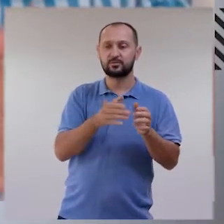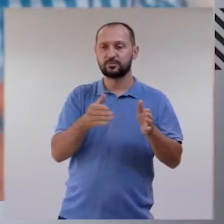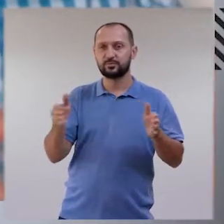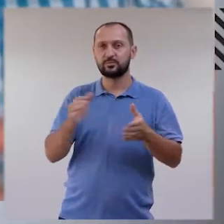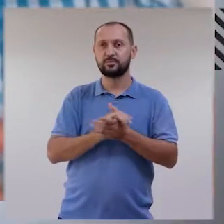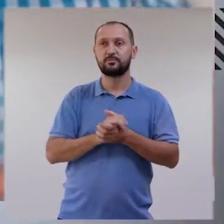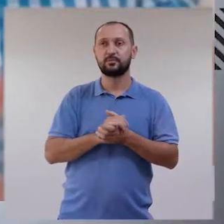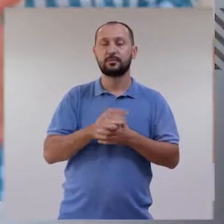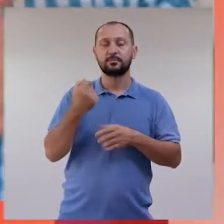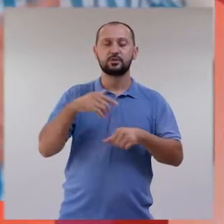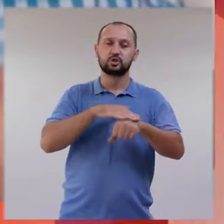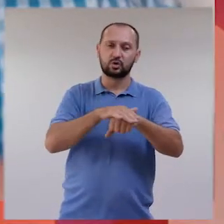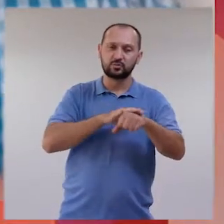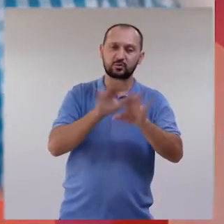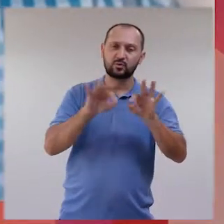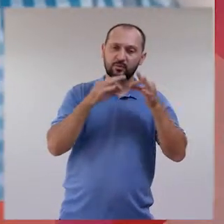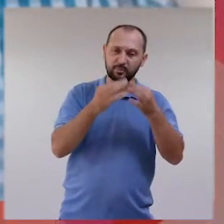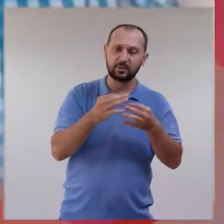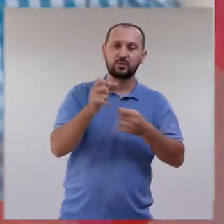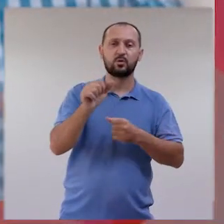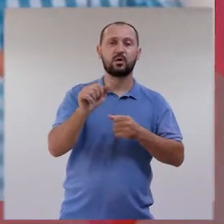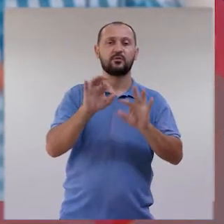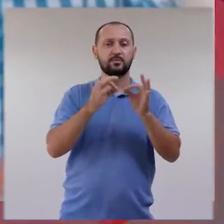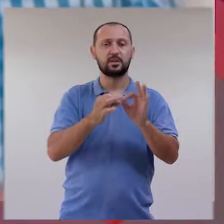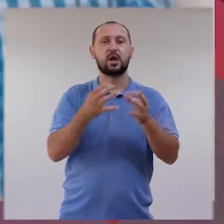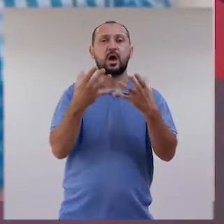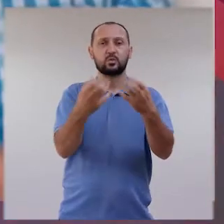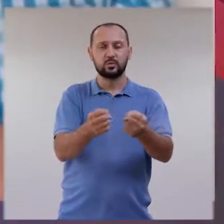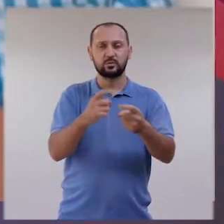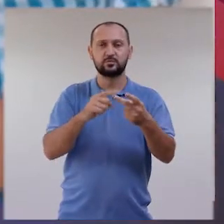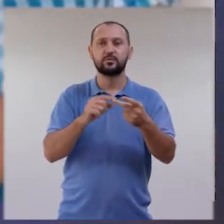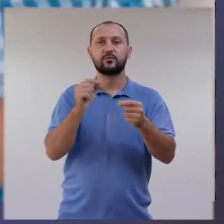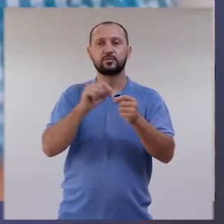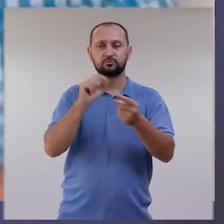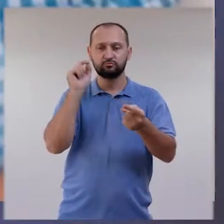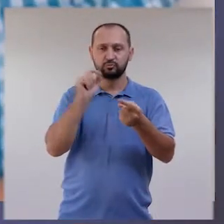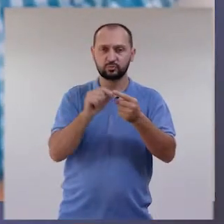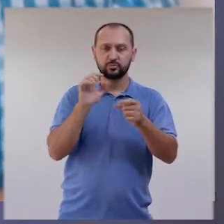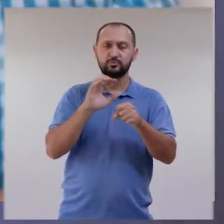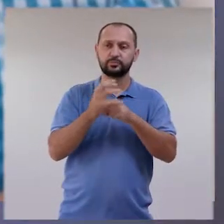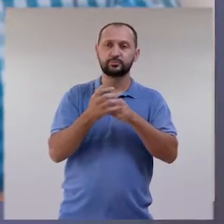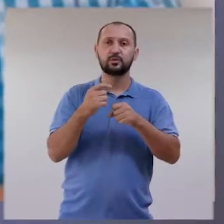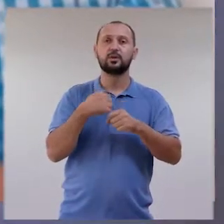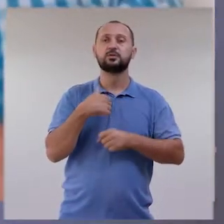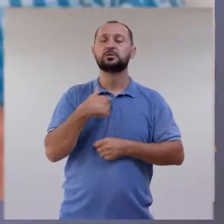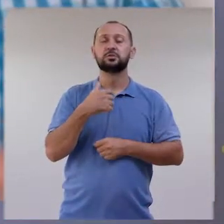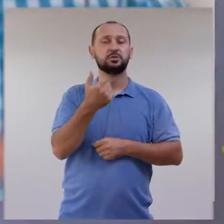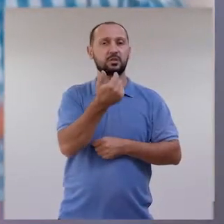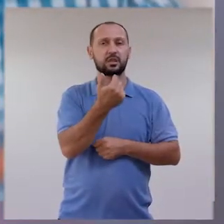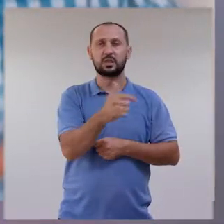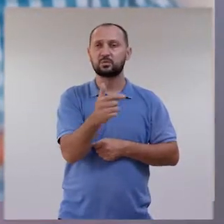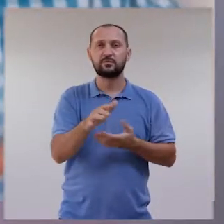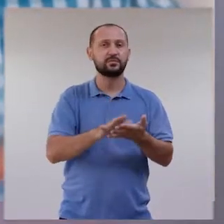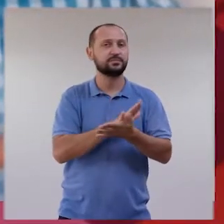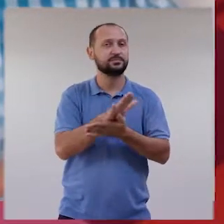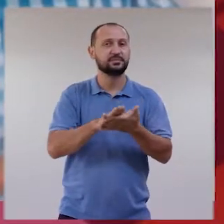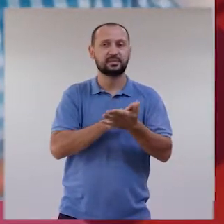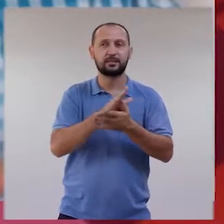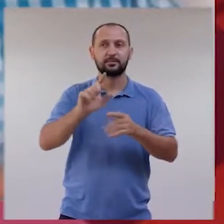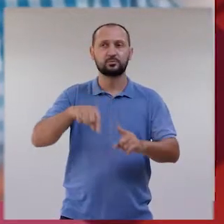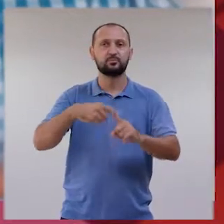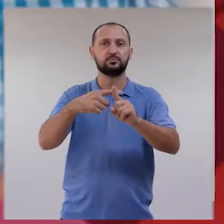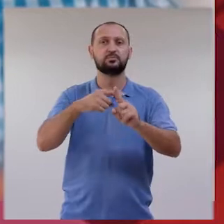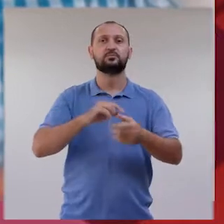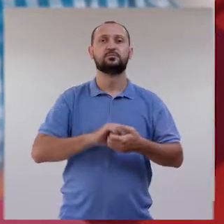depois do processo, vamos dizer, depois que a gente falou com a família, que a família autorizou, que a gente fez o teste de COVID, a gente não teve